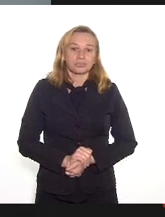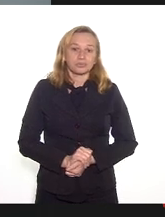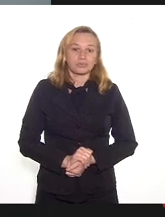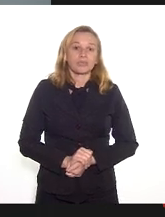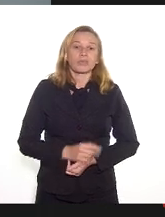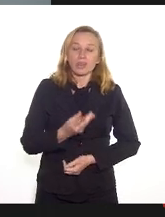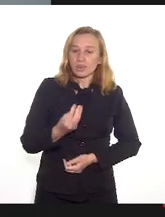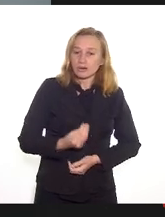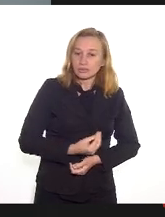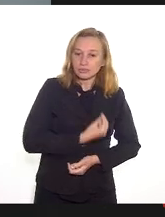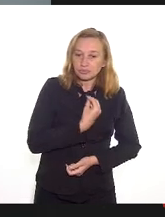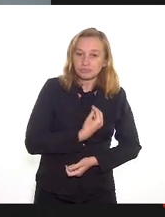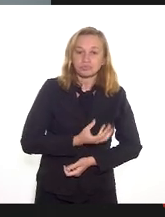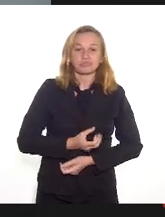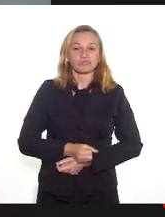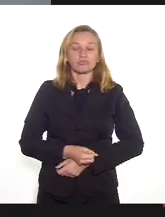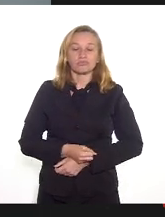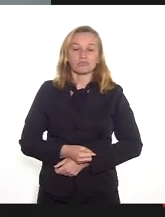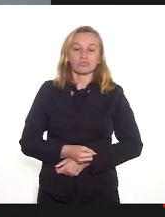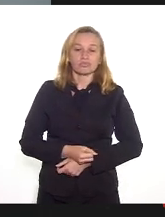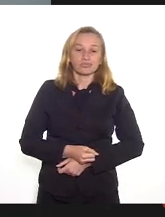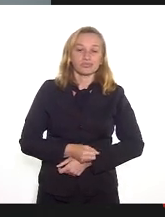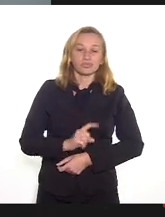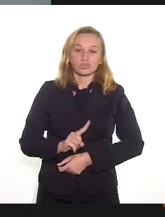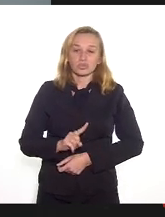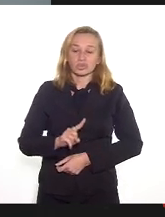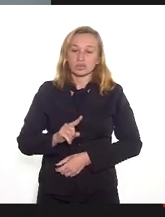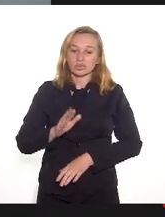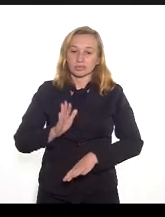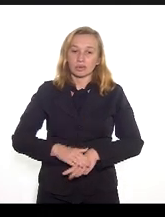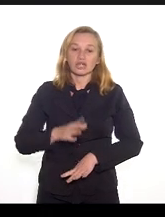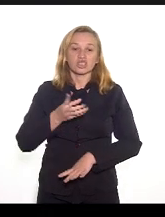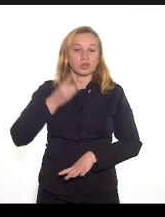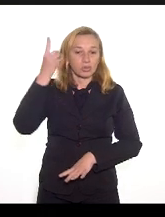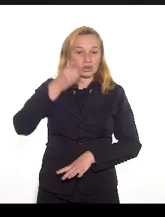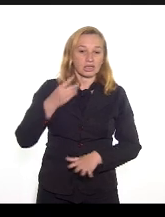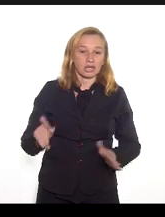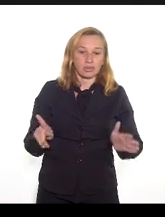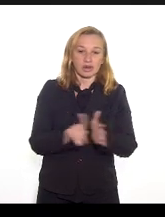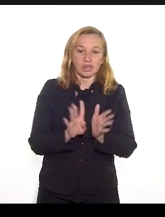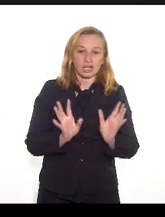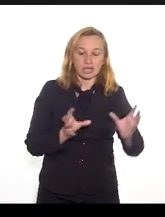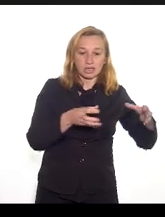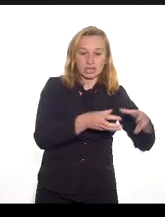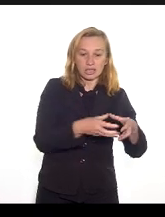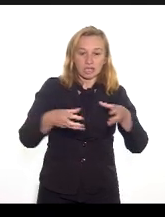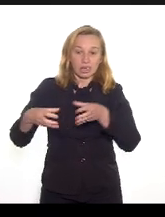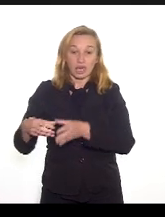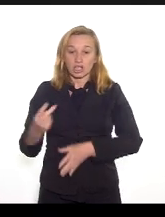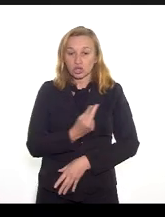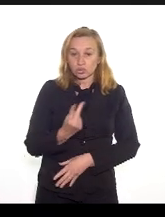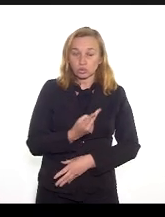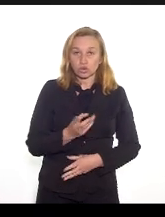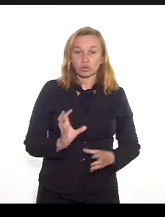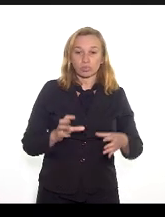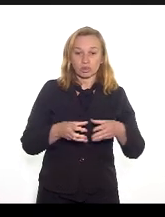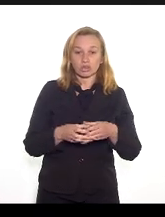com a presença, né, dos demais deputados membros de ambas as comissões.